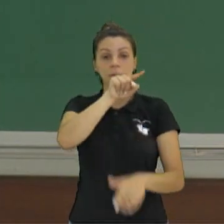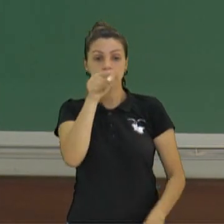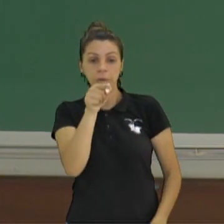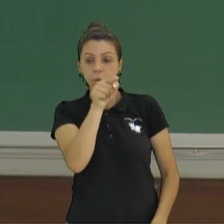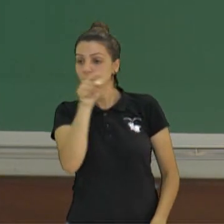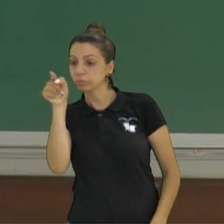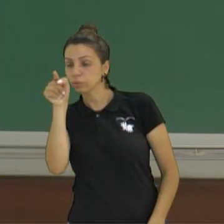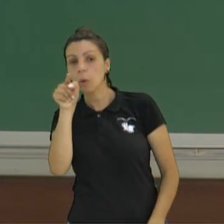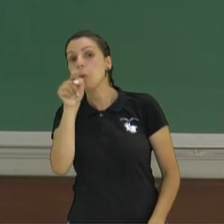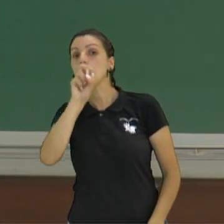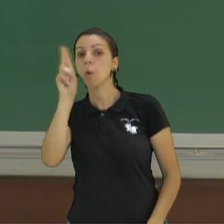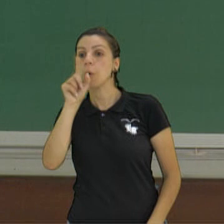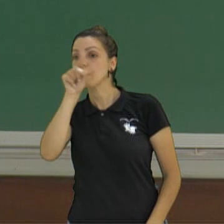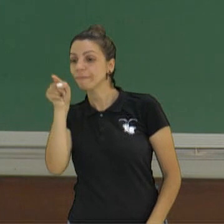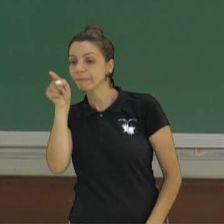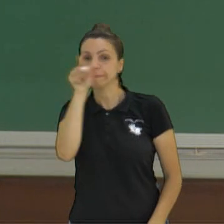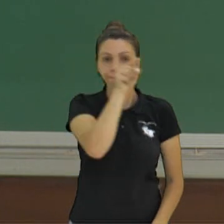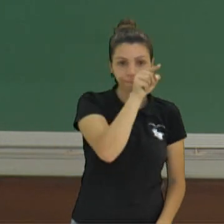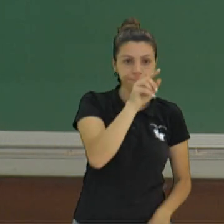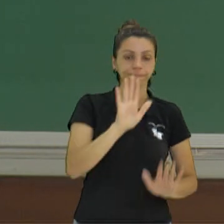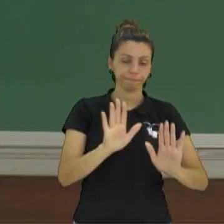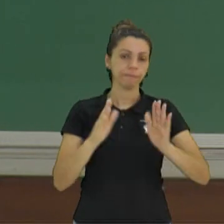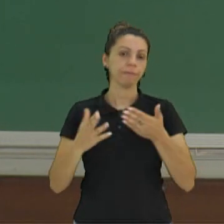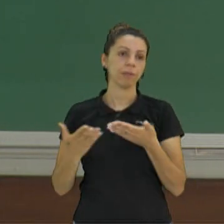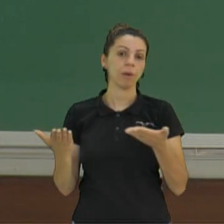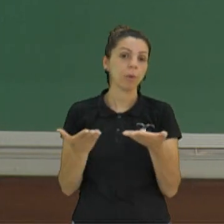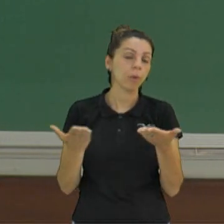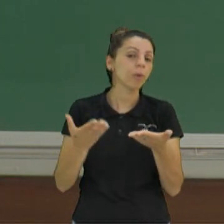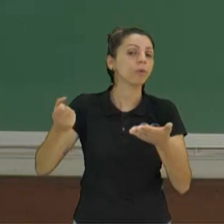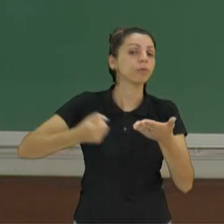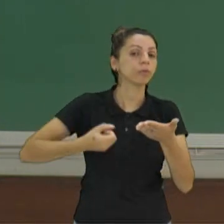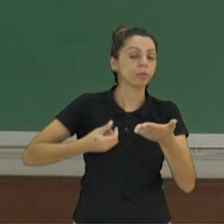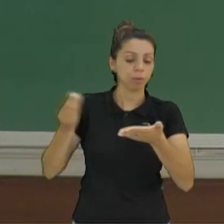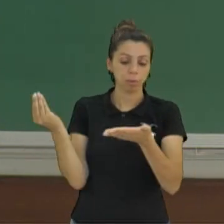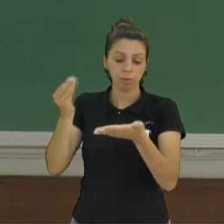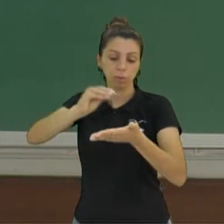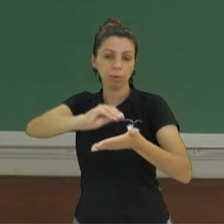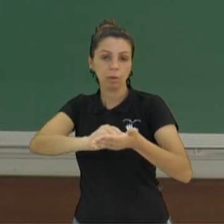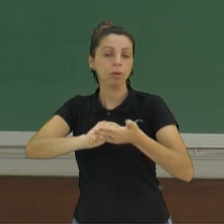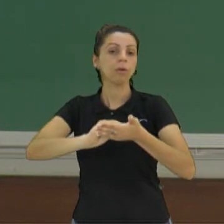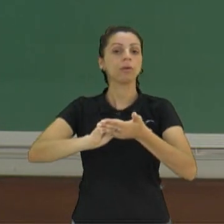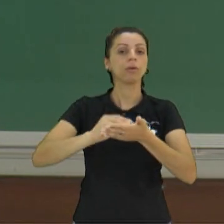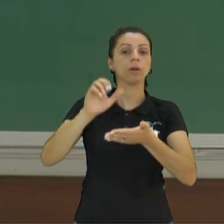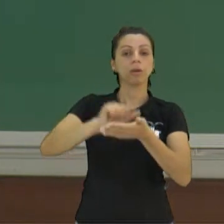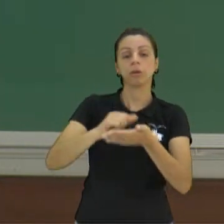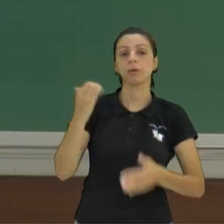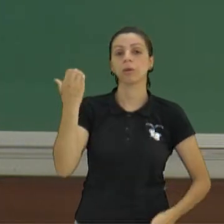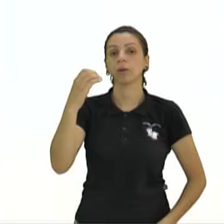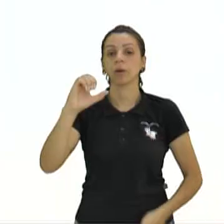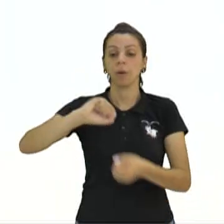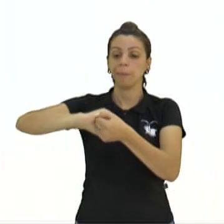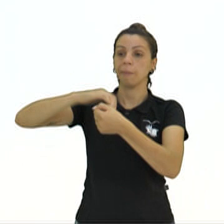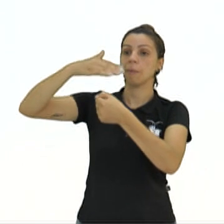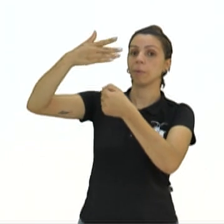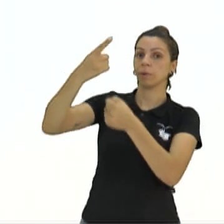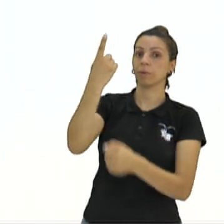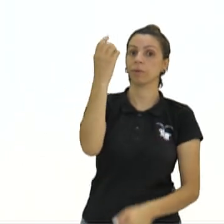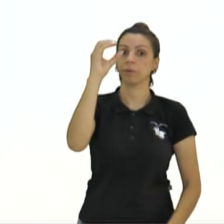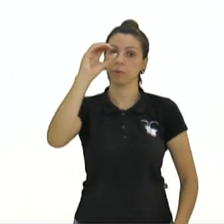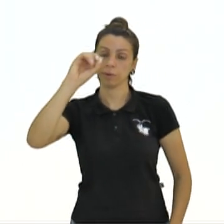bom? Para escrever um número em notação científica, precisamos descobrir por qual potência de 10 o número n deve